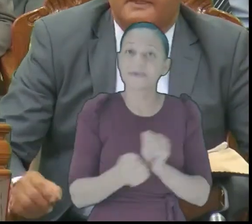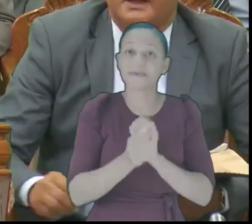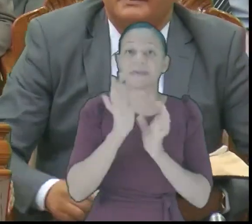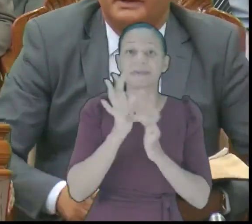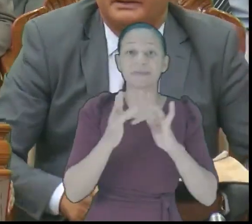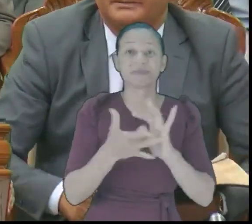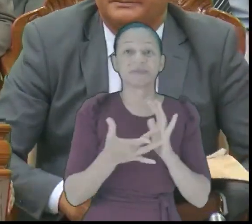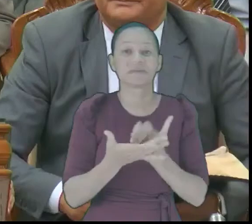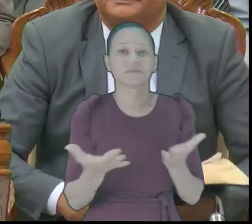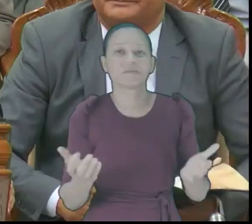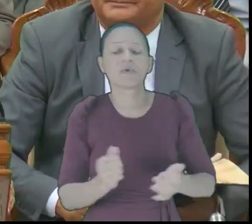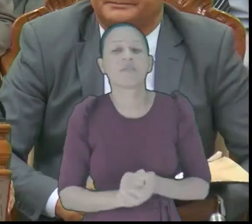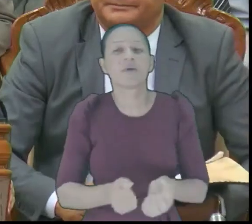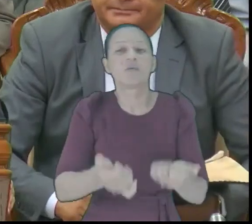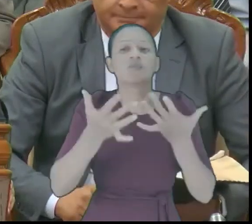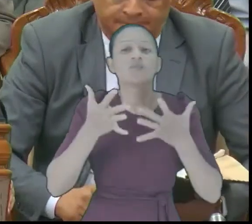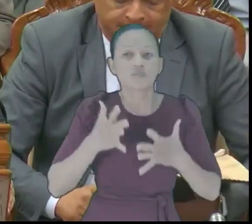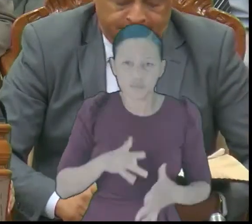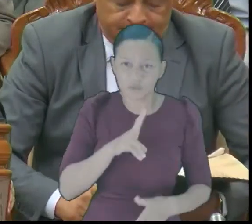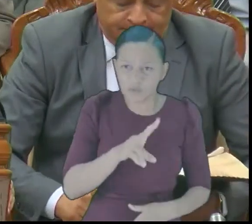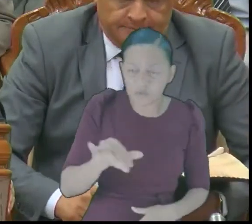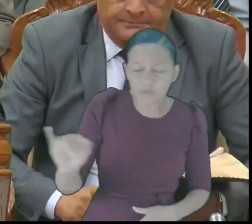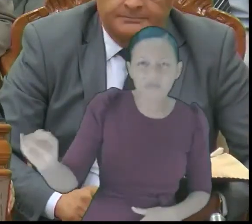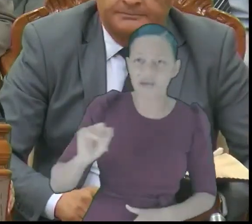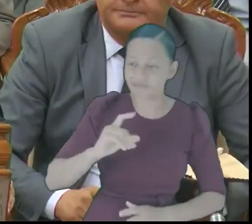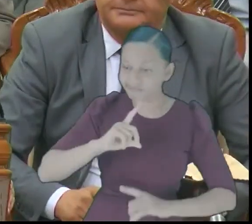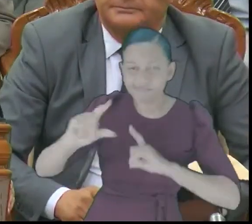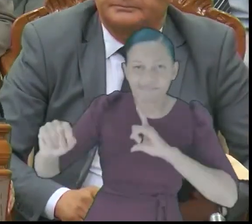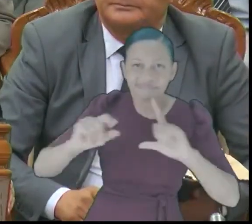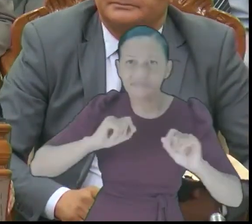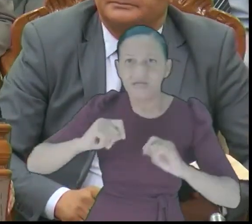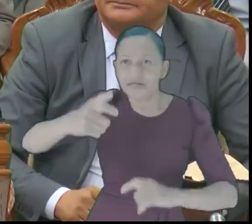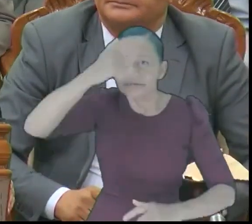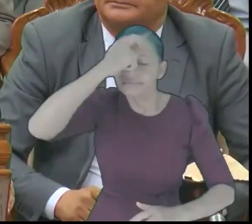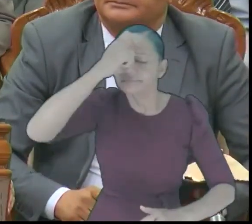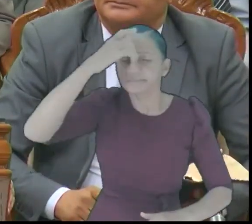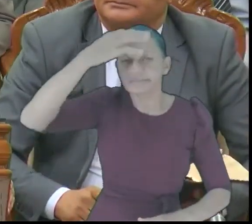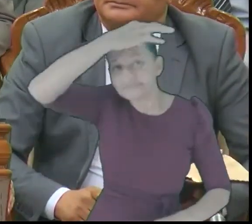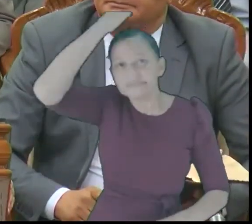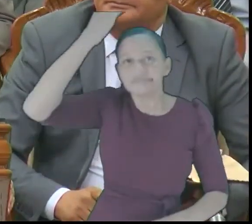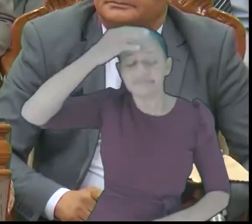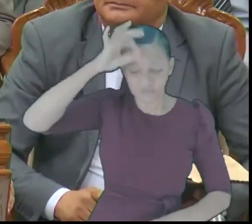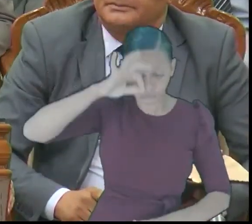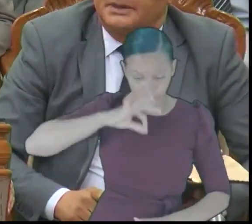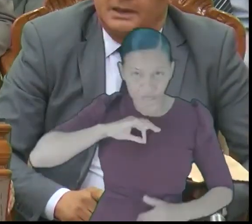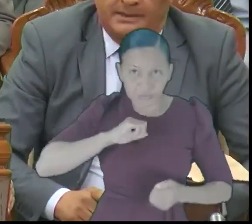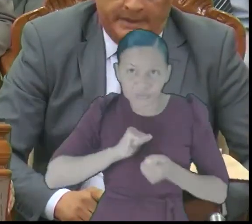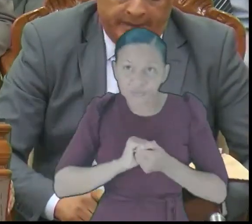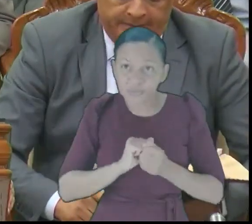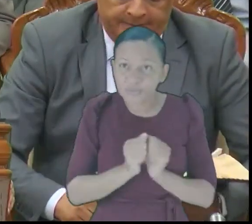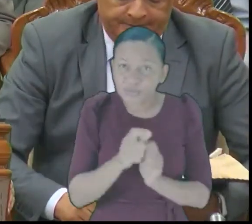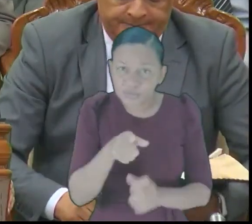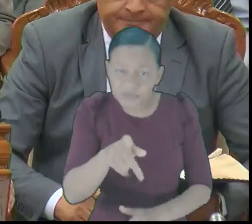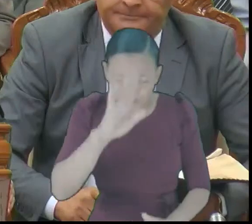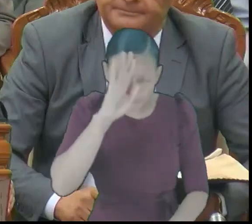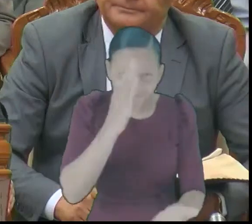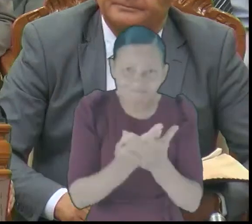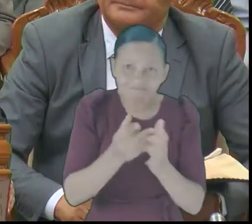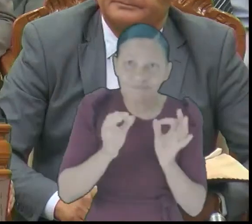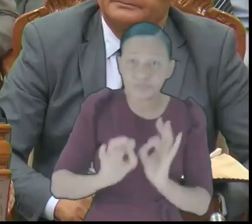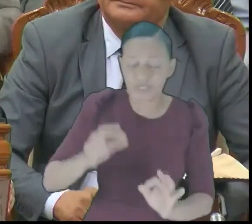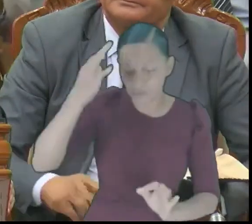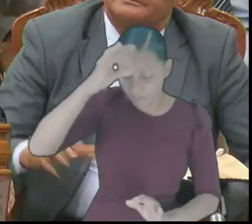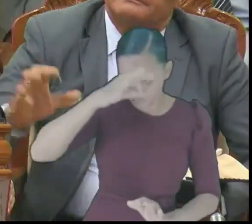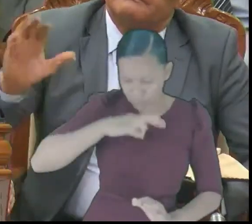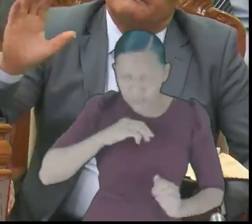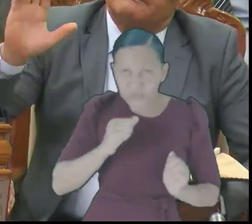Jesus? Mas me diga uma coisa, você vai sair daqui com a consciência de que o Espírito Santo já habita em você? Quem tem certeza que ele já